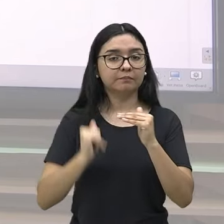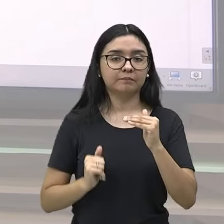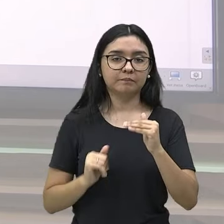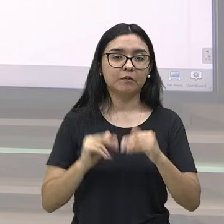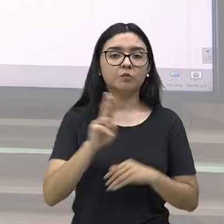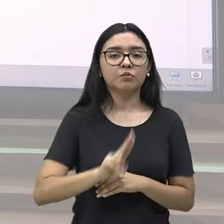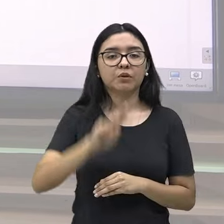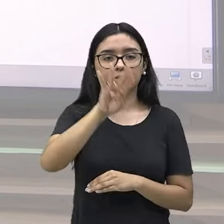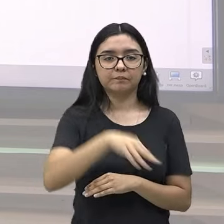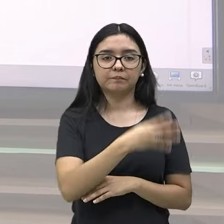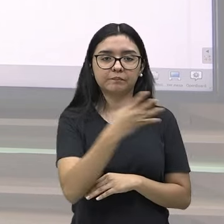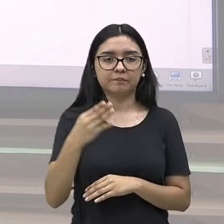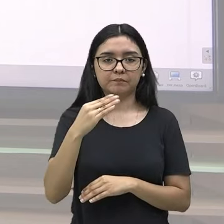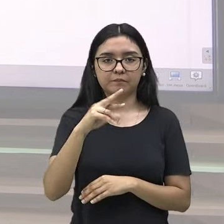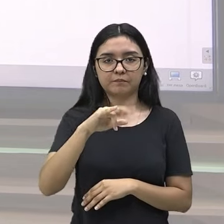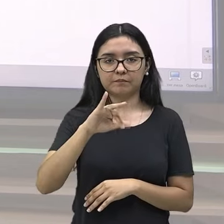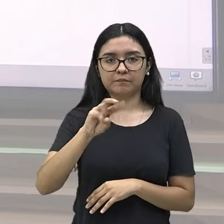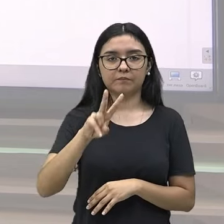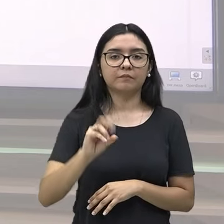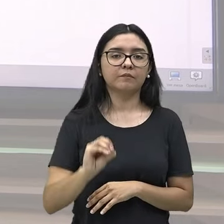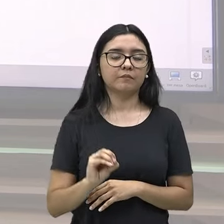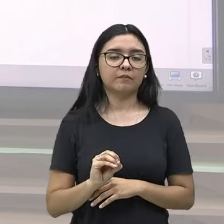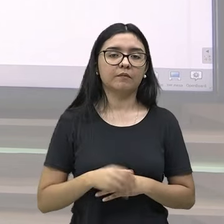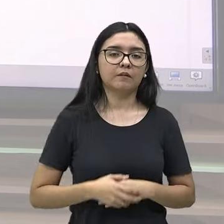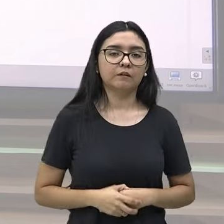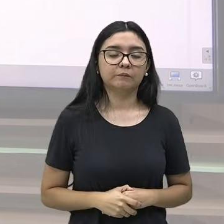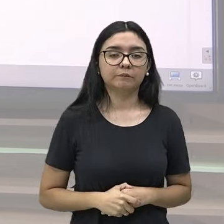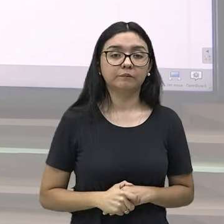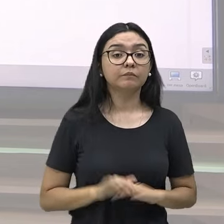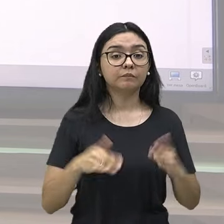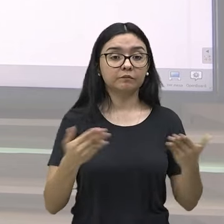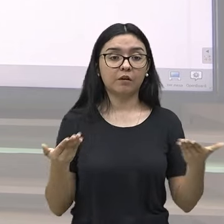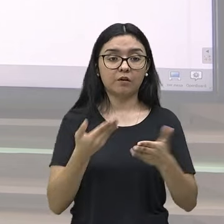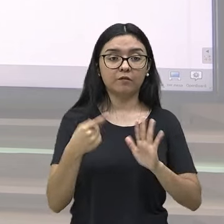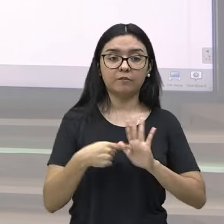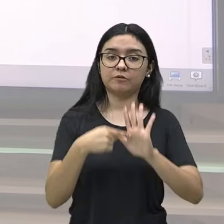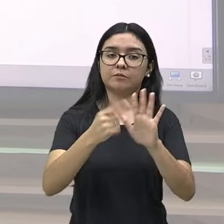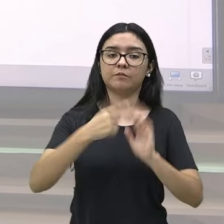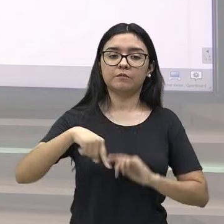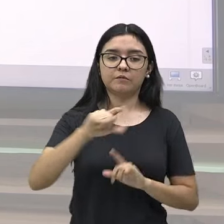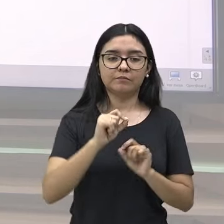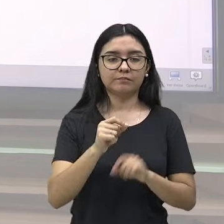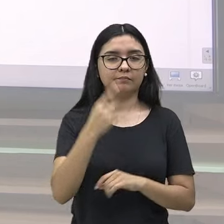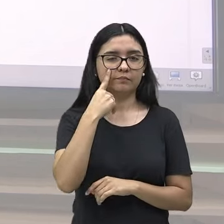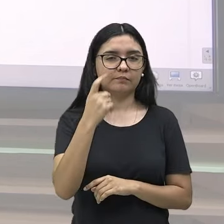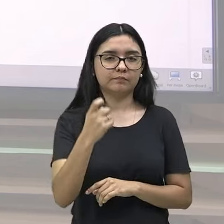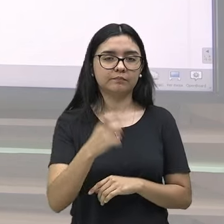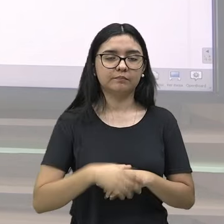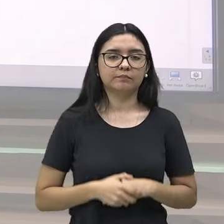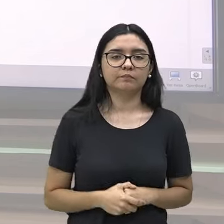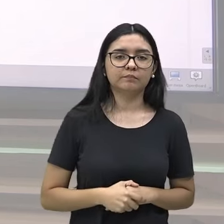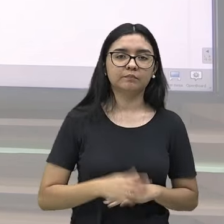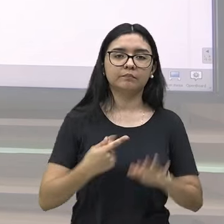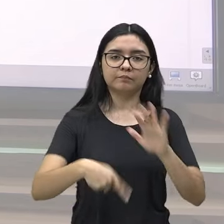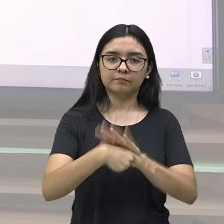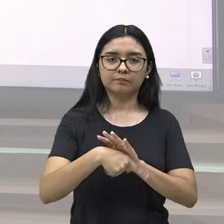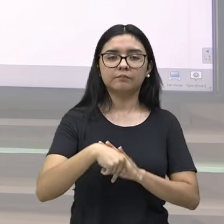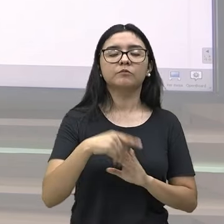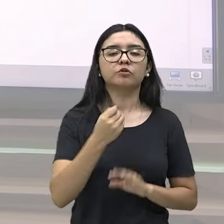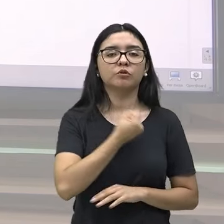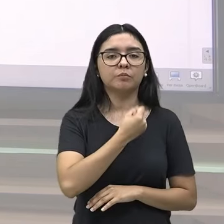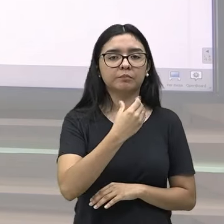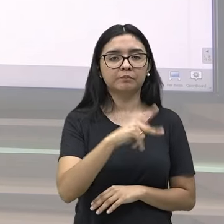o crivo de Eratóstenes. Beleza? Agora eu vou mostrar para você uma curiosidade ainda sobre números primos e números compostos.